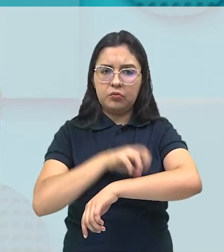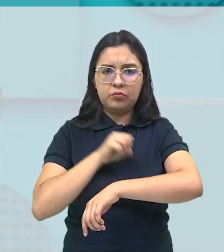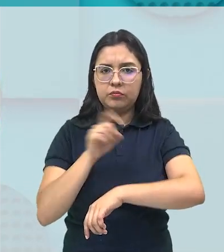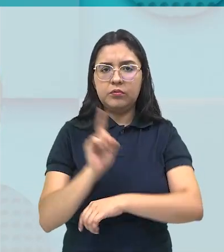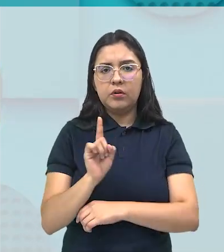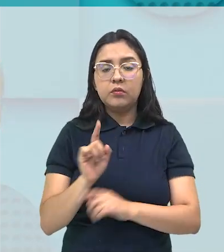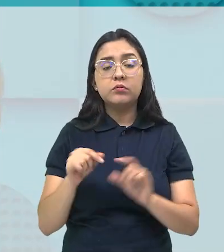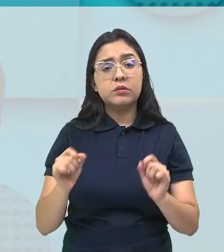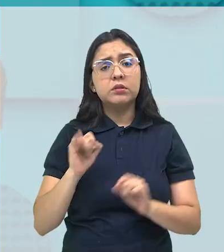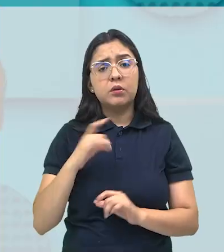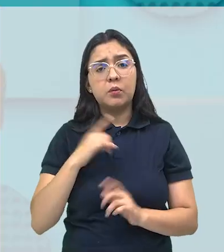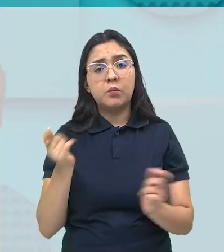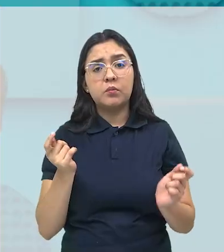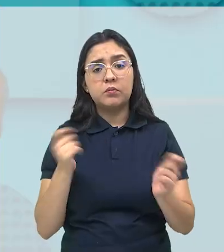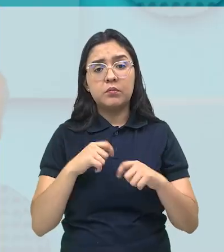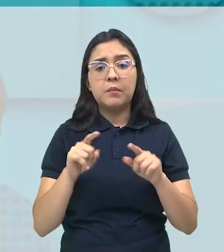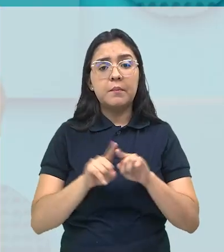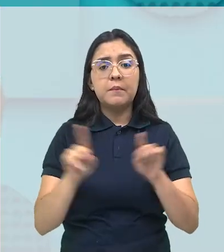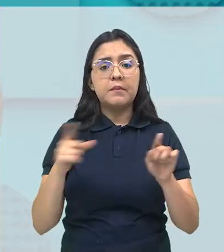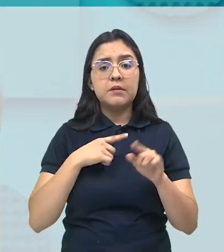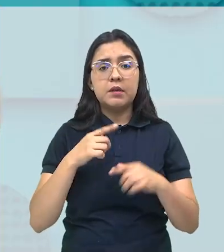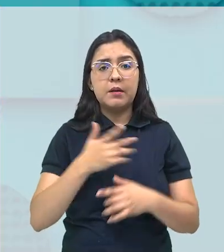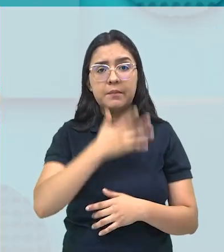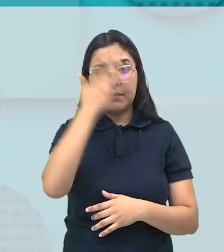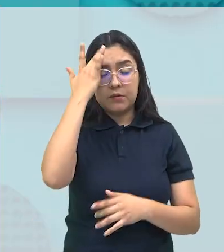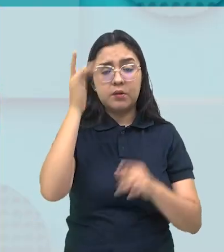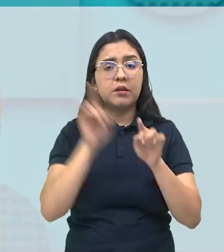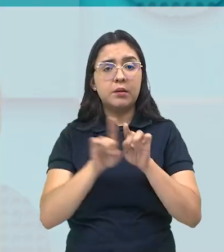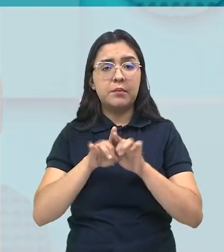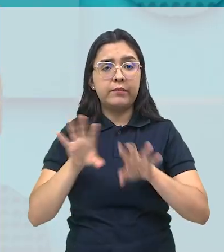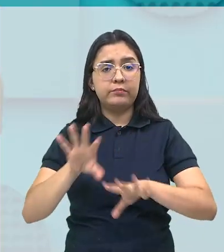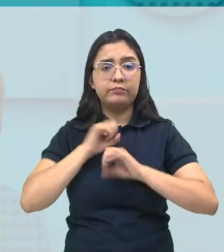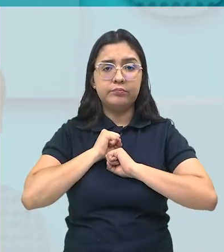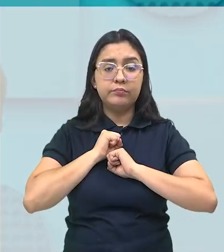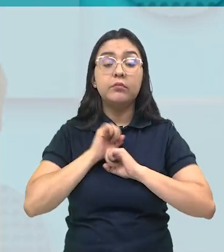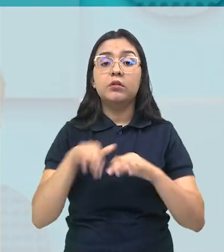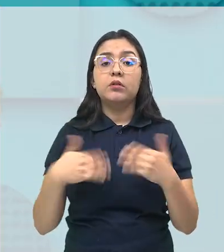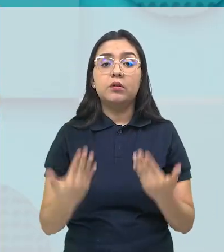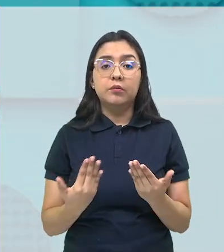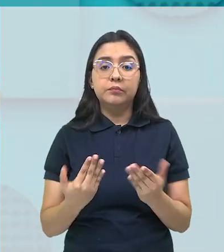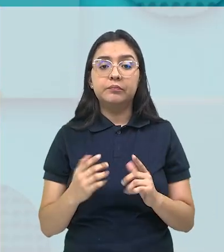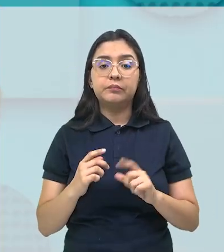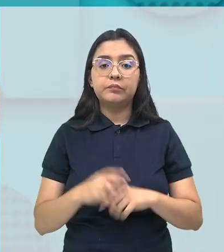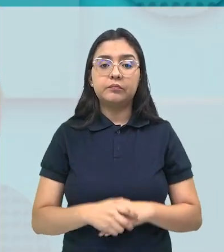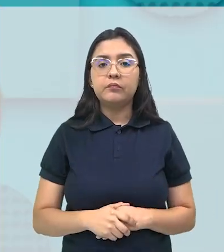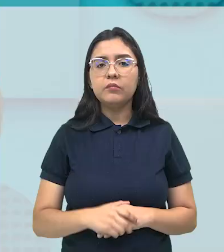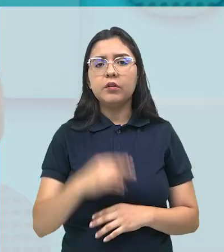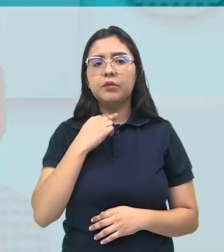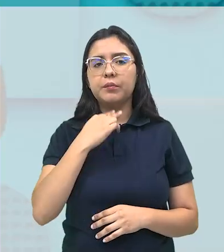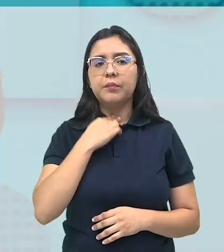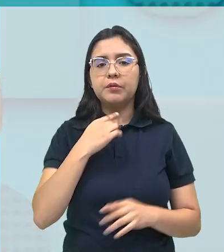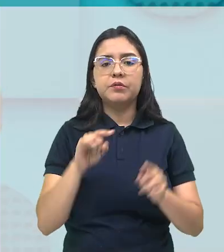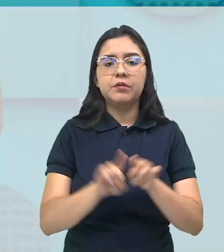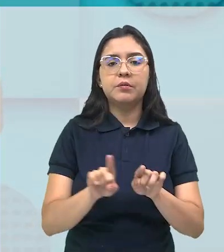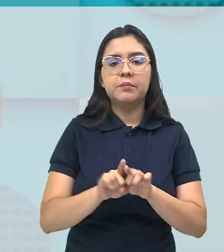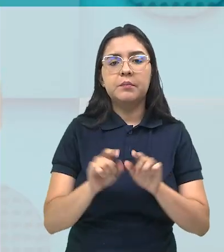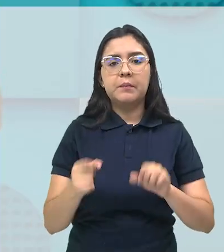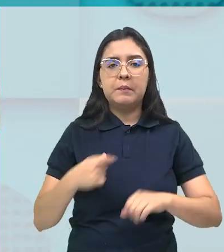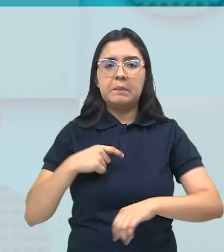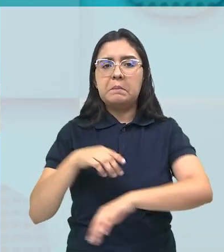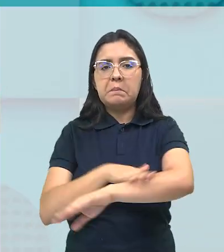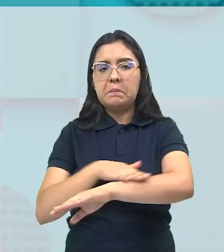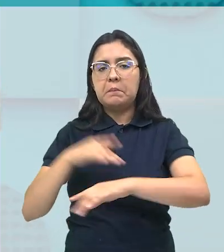que consiga sugar o veneno, a pessoa vai se envenenar também, né, gente? Então, não fazer isso, não passar